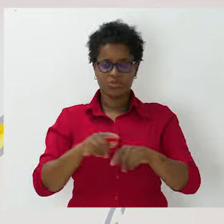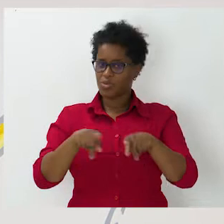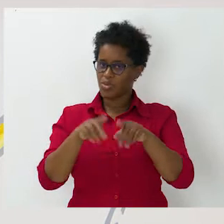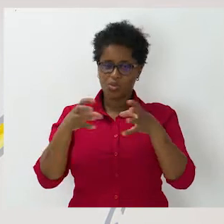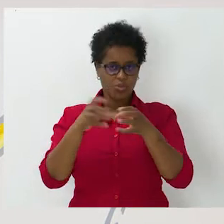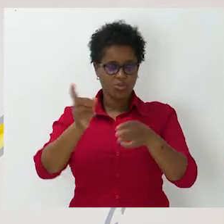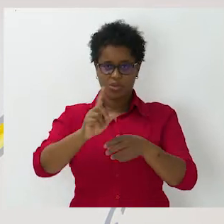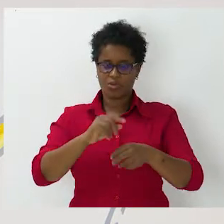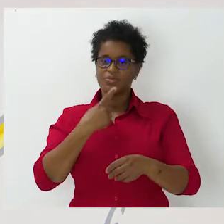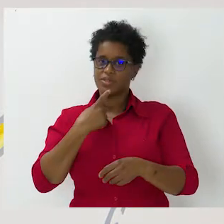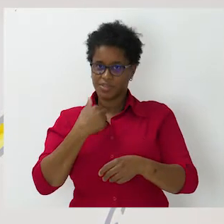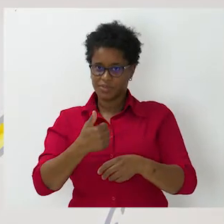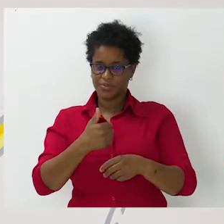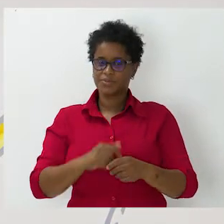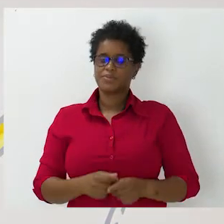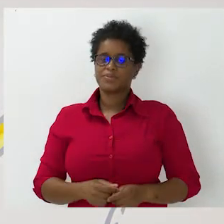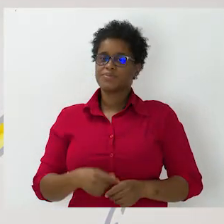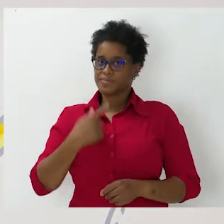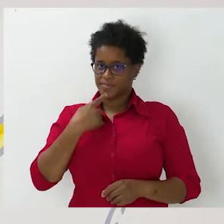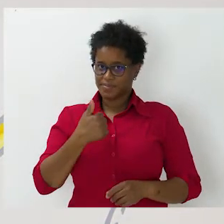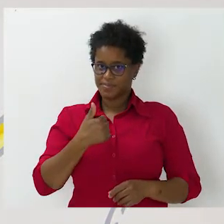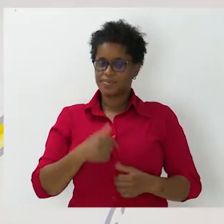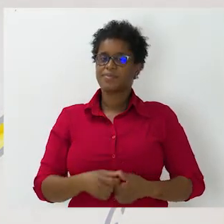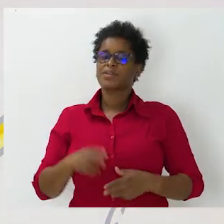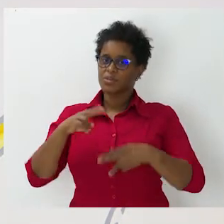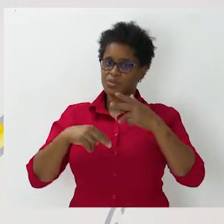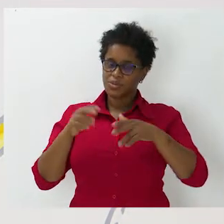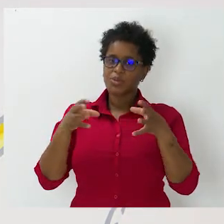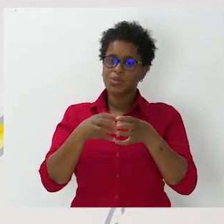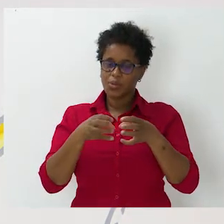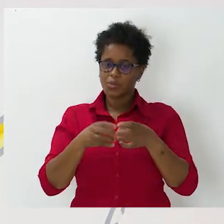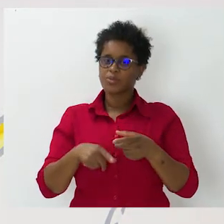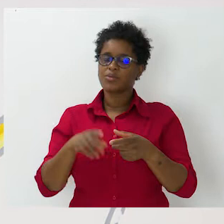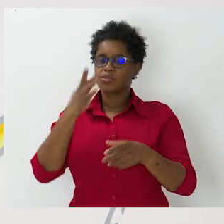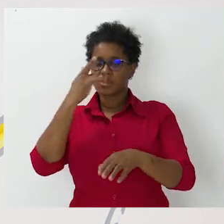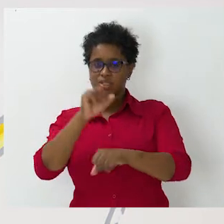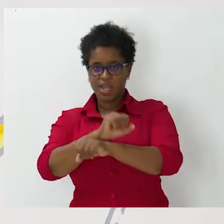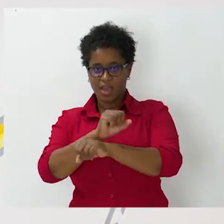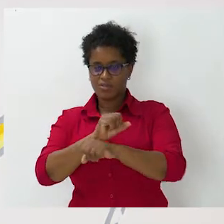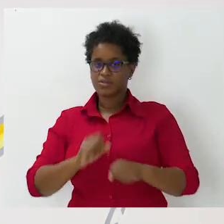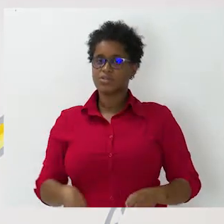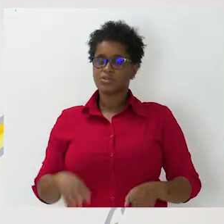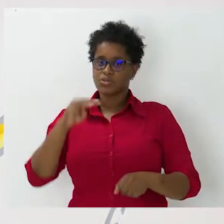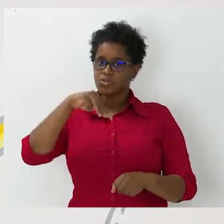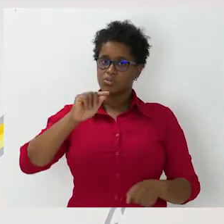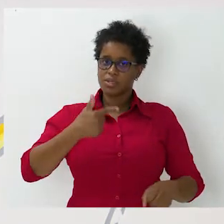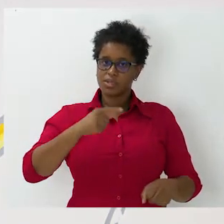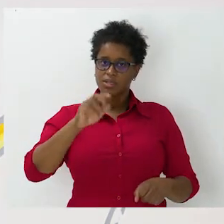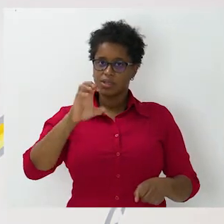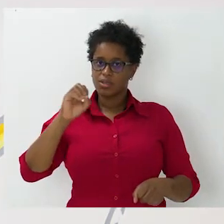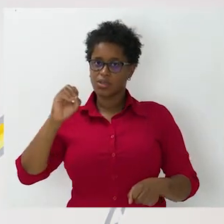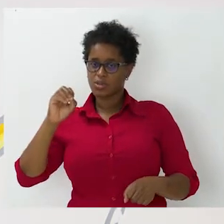grupo, ok? Tá bem? Constitui grupo dos escravos, dos metecos,